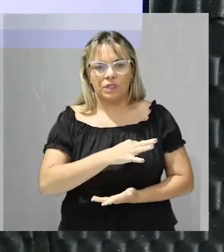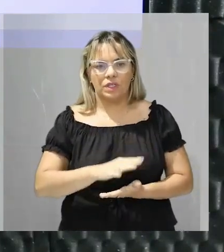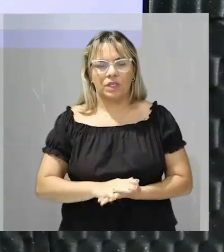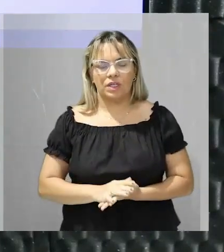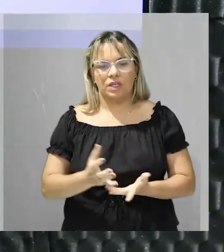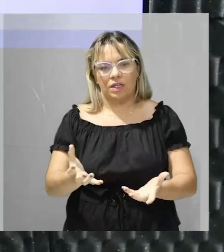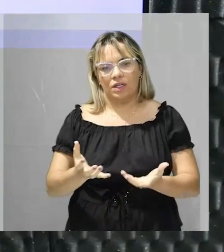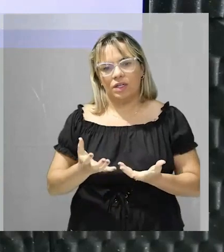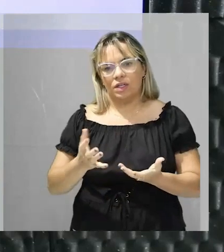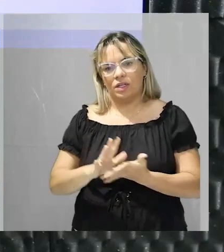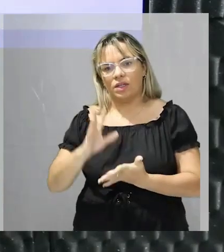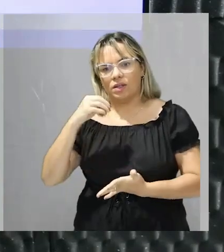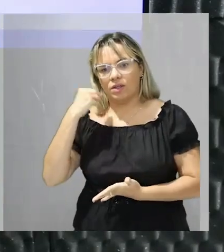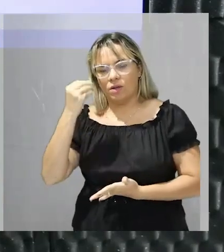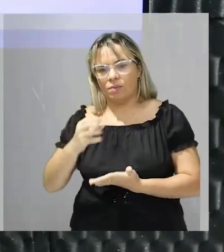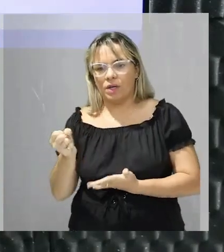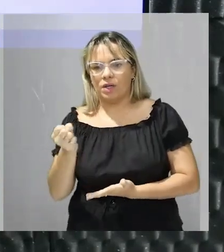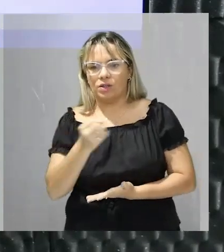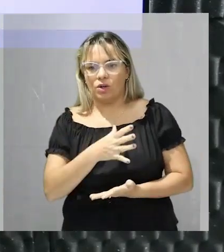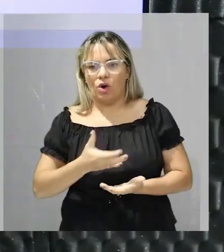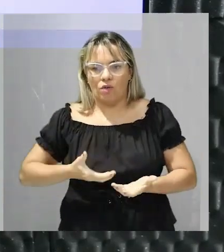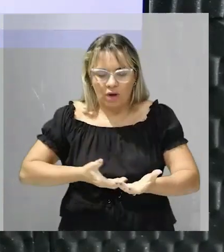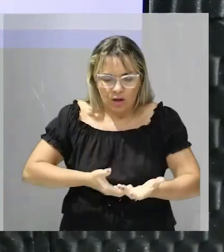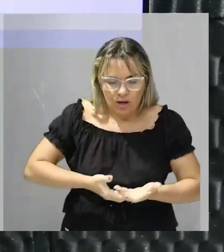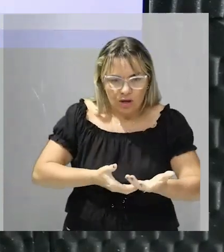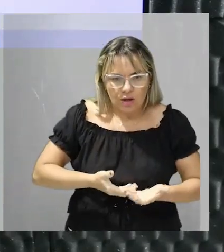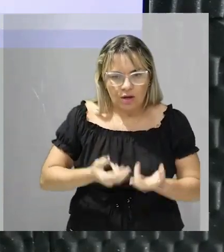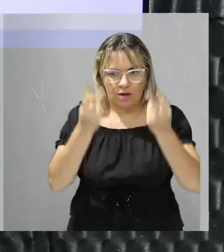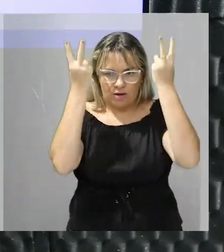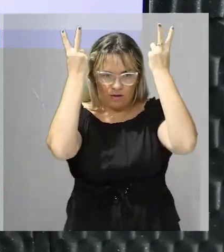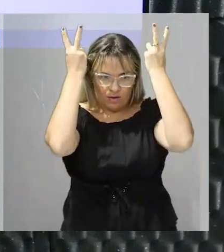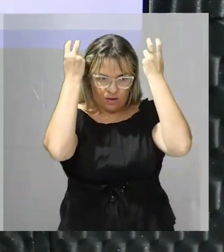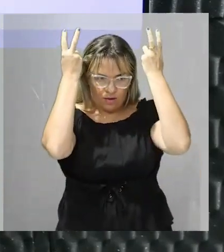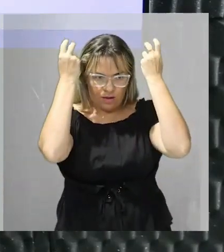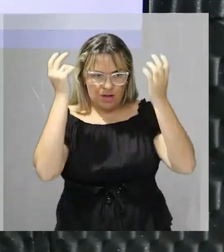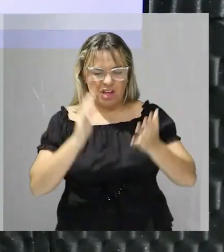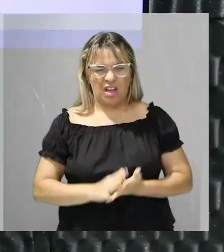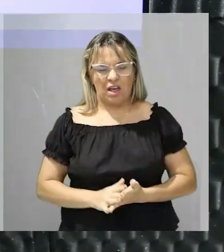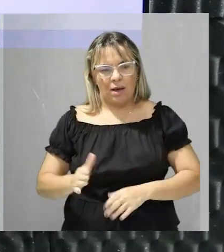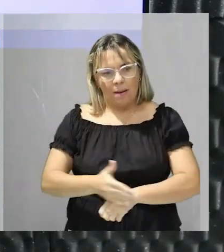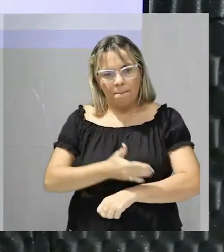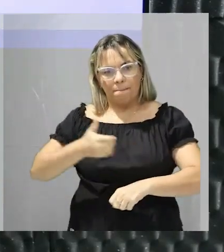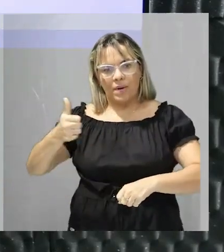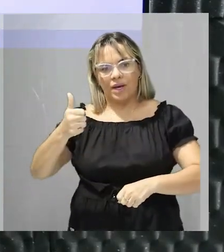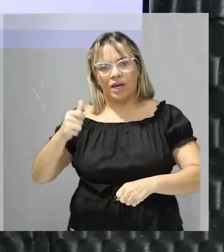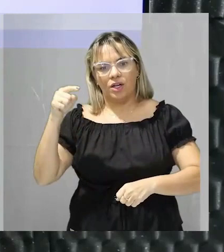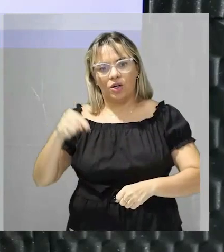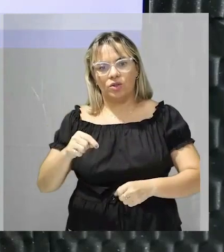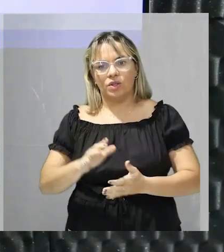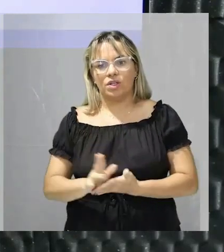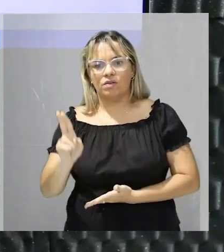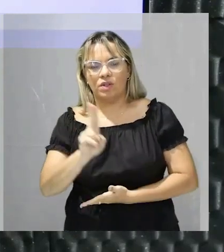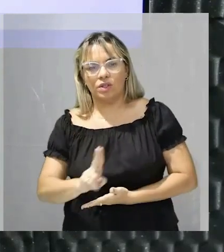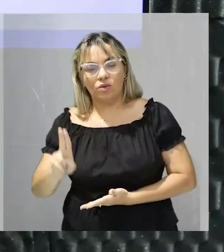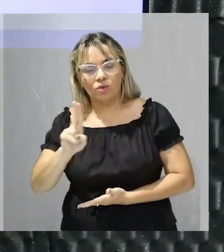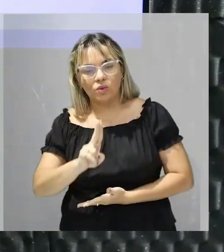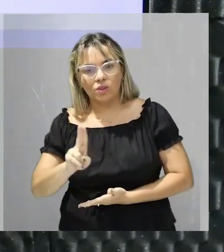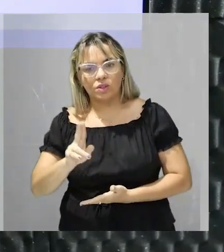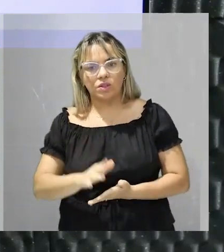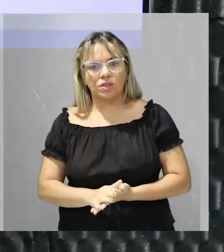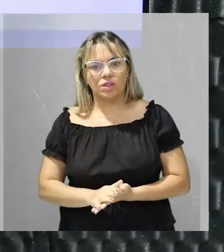eficiente do que aqui ele vem utilizando atualmente a ração atual proporciona